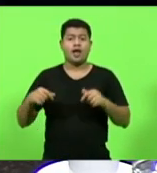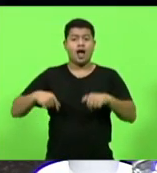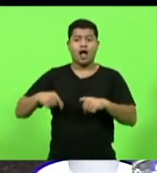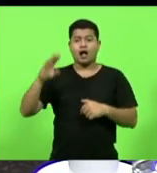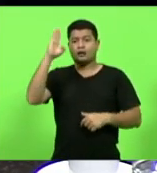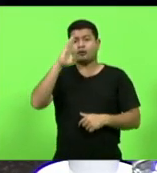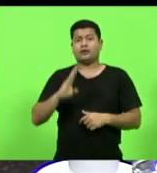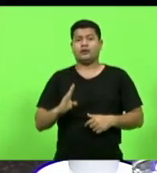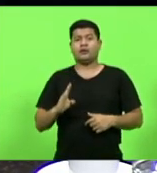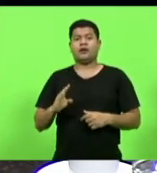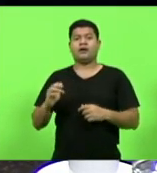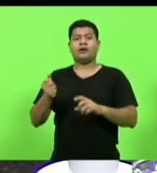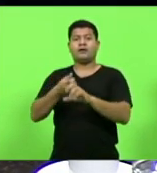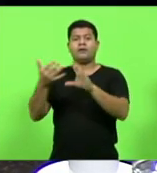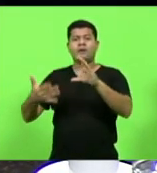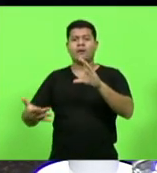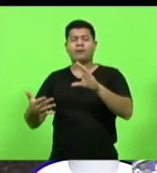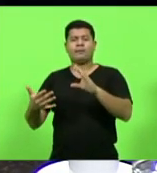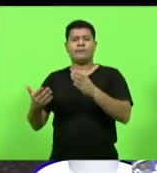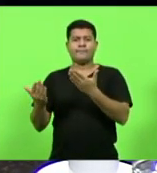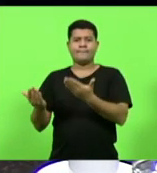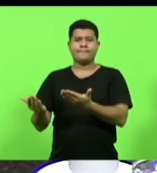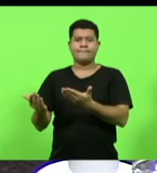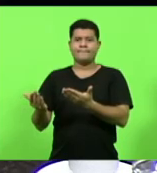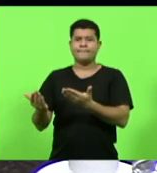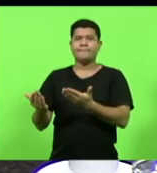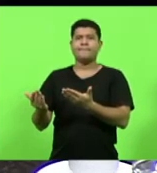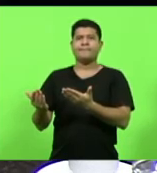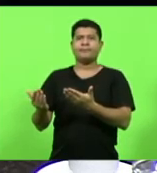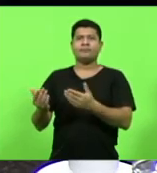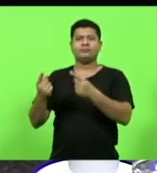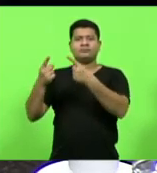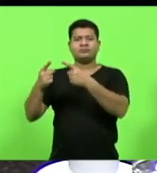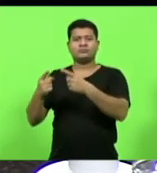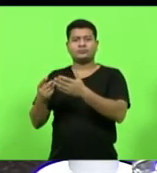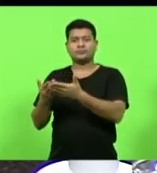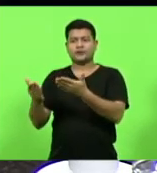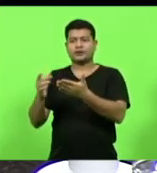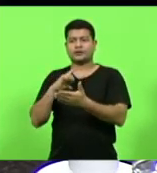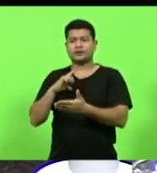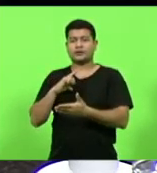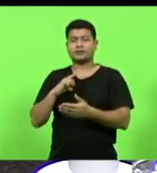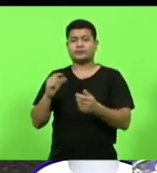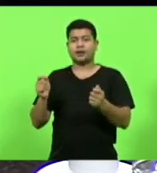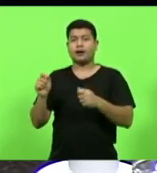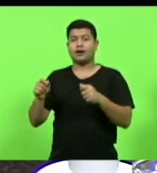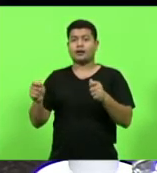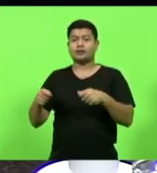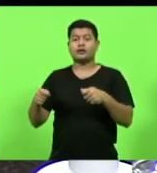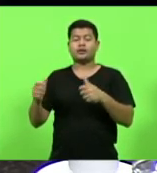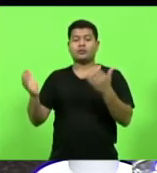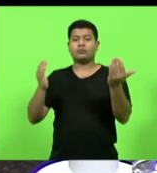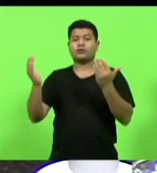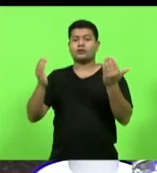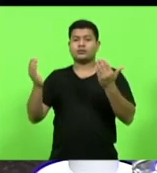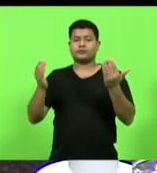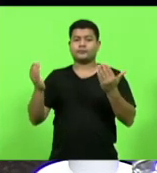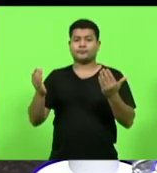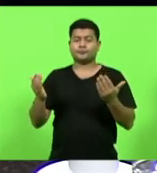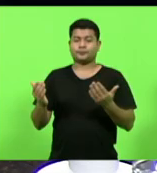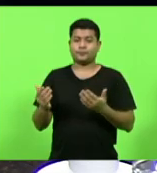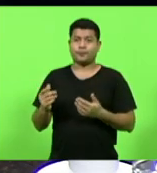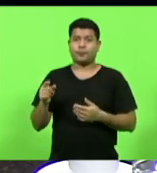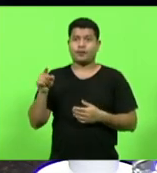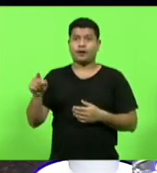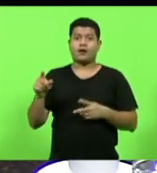pelas características de comuns e capacidade, se compara ao recém-inaugurado Centro de Convenções